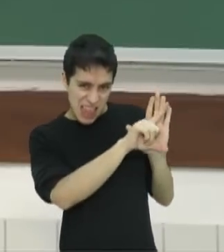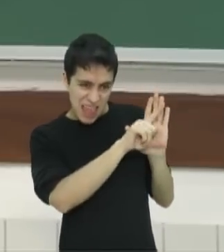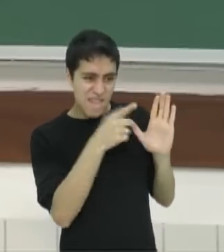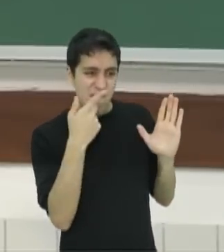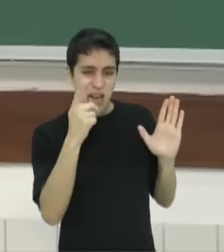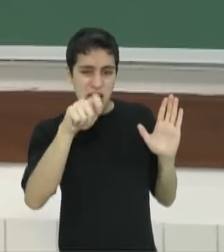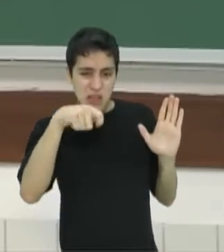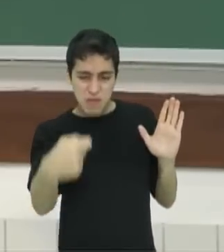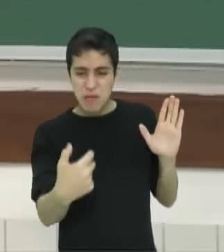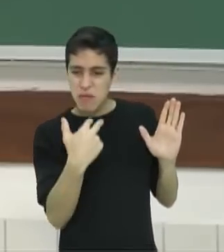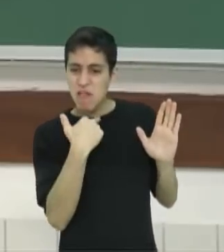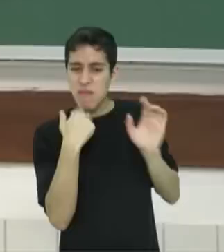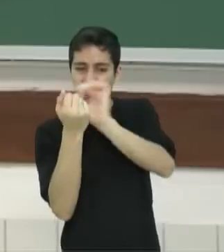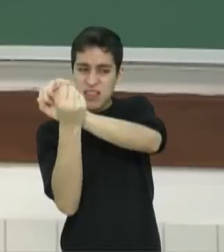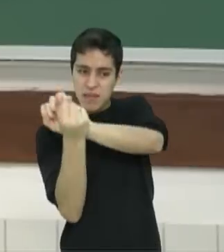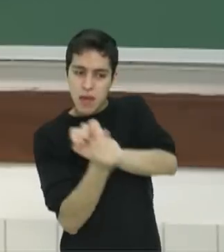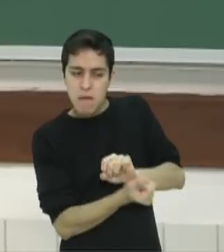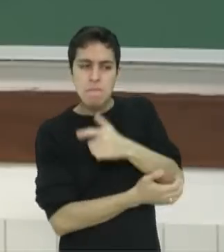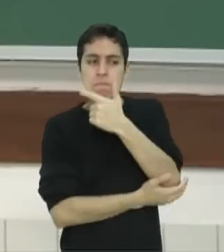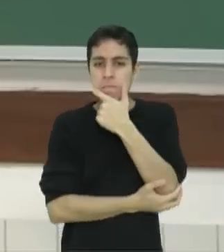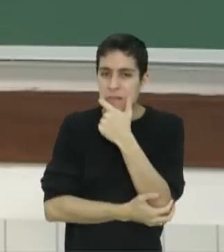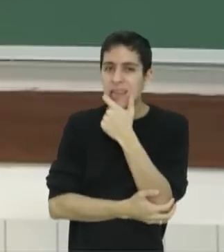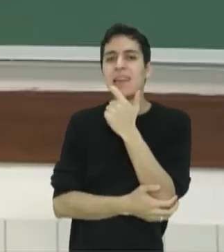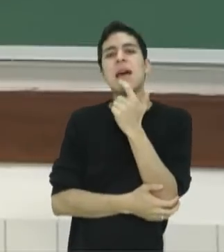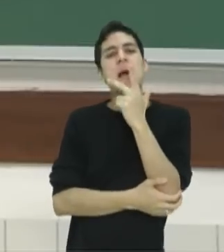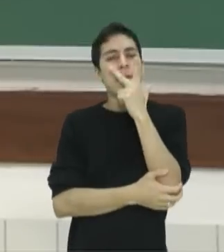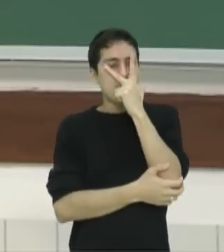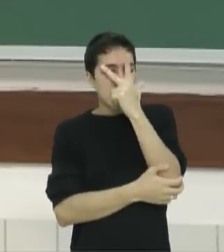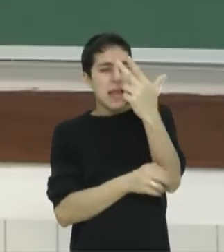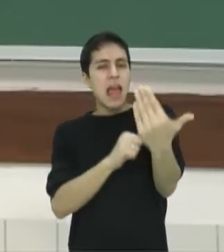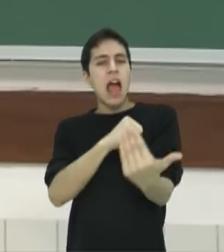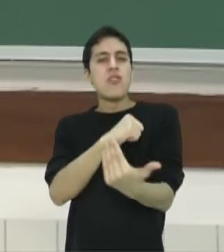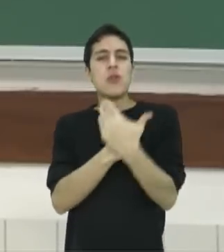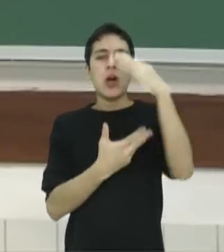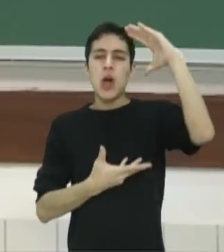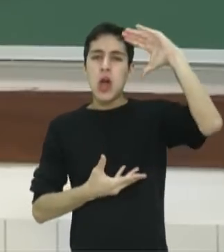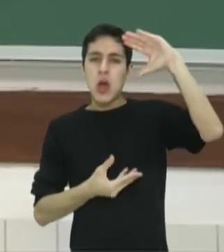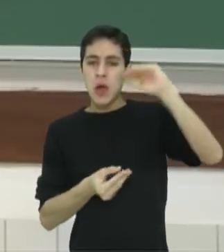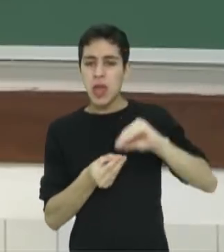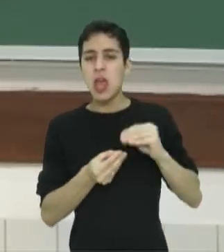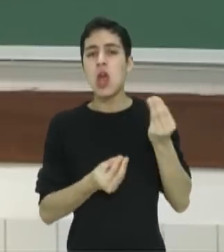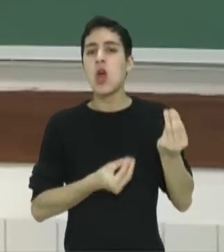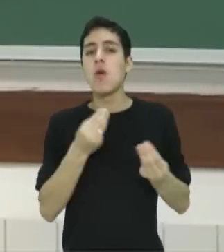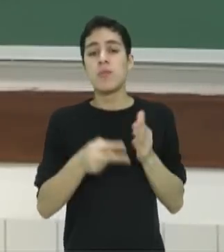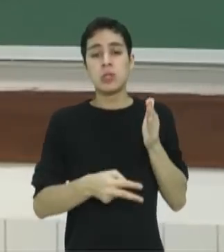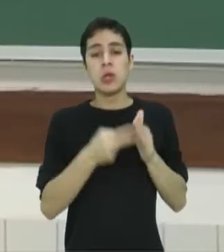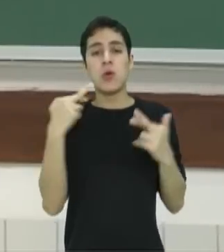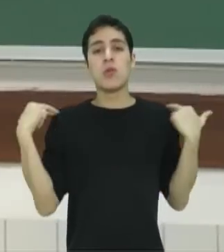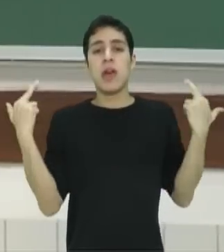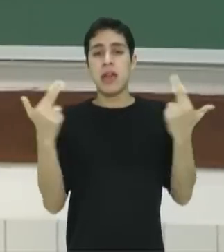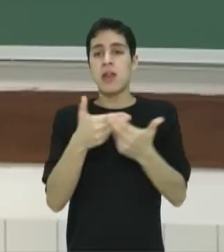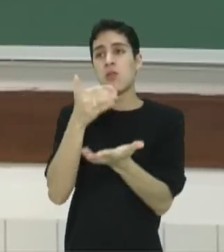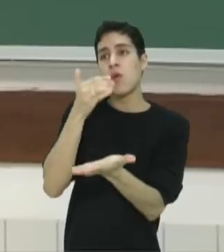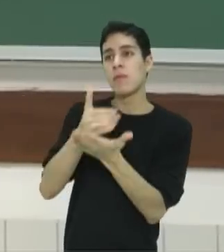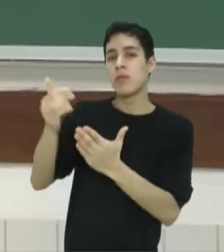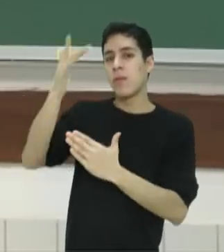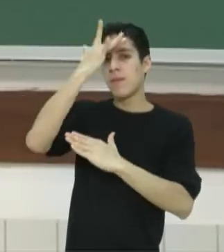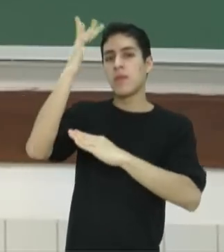gente explicar sobre esse fluxo migratório no segundo reinado. Tranquilo?